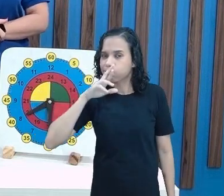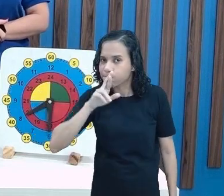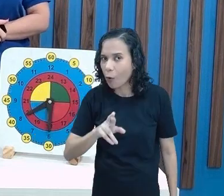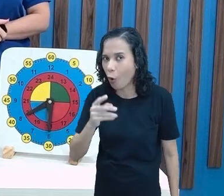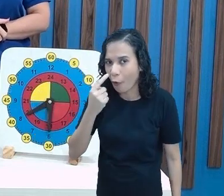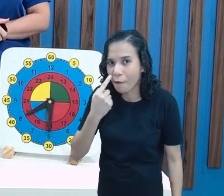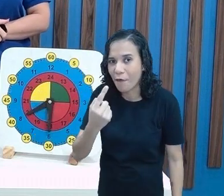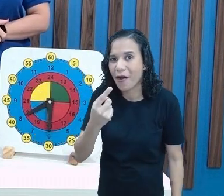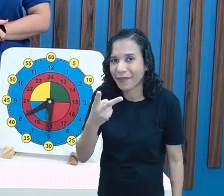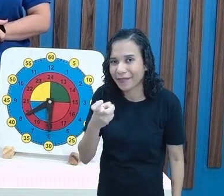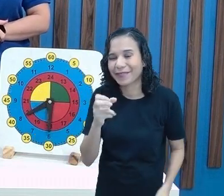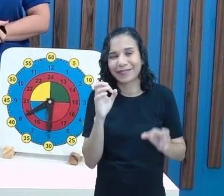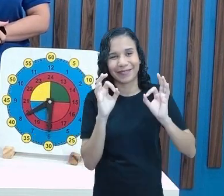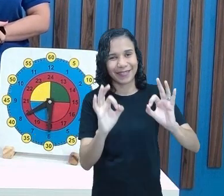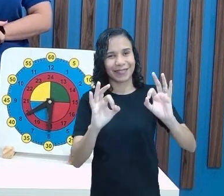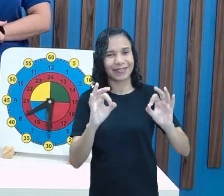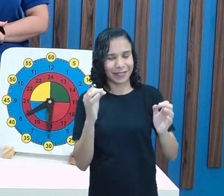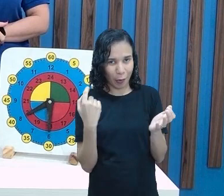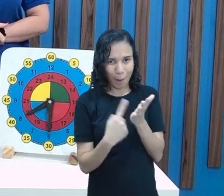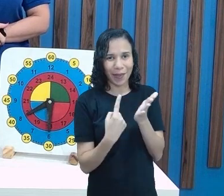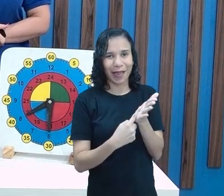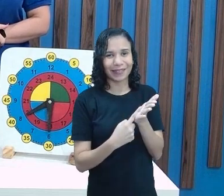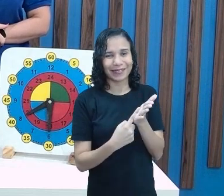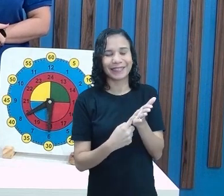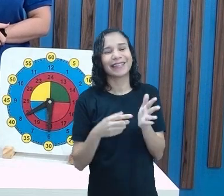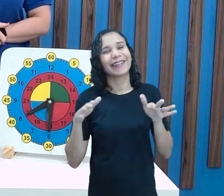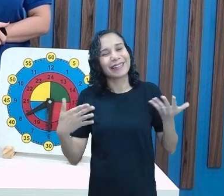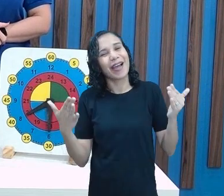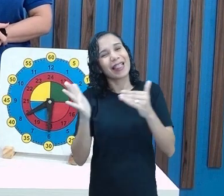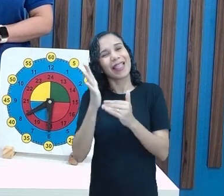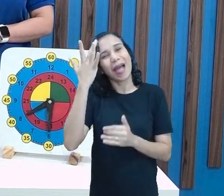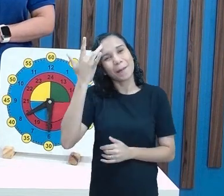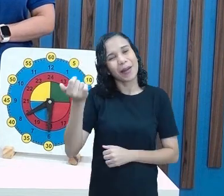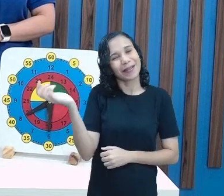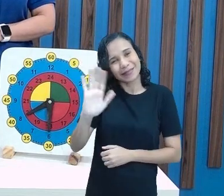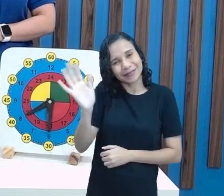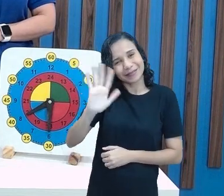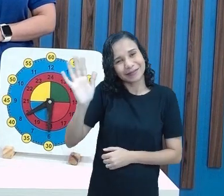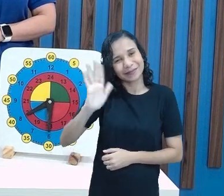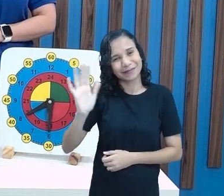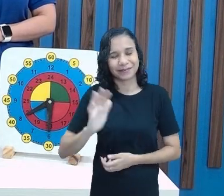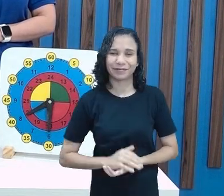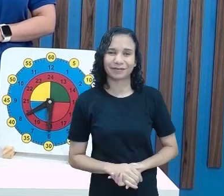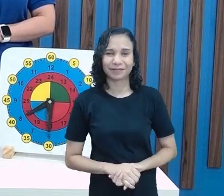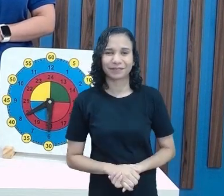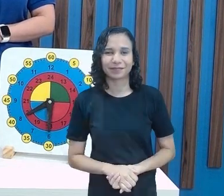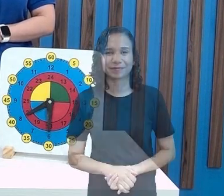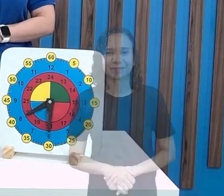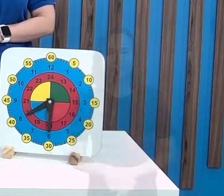ver a resposta, tá bom? Combinado? Então, até amanhã. Tchau, tchau!